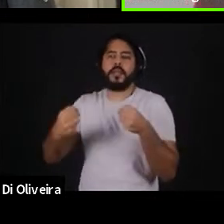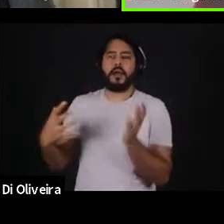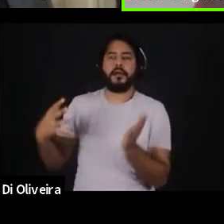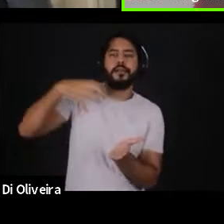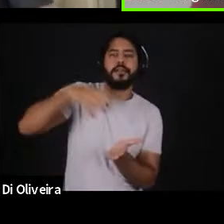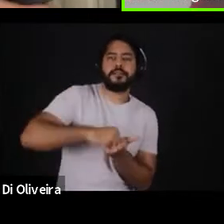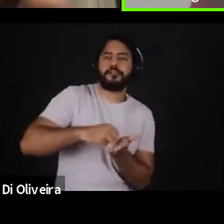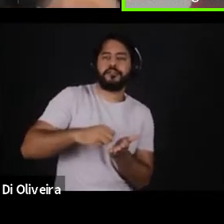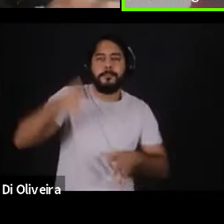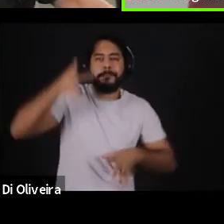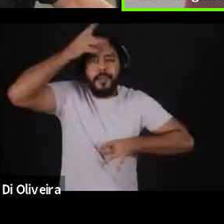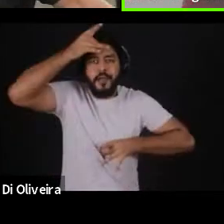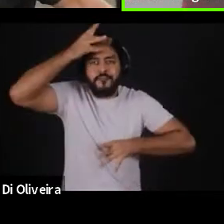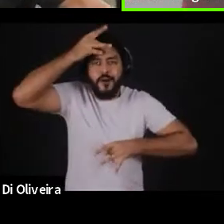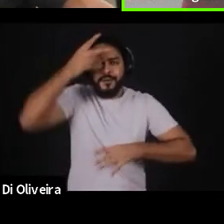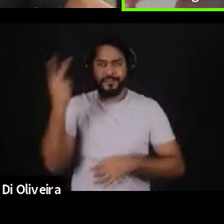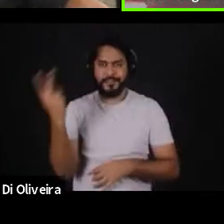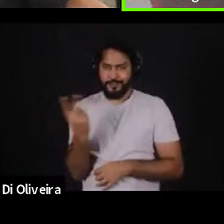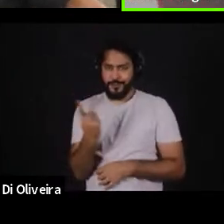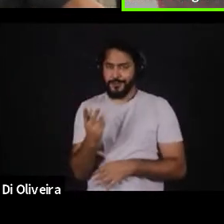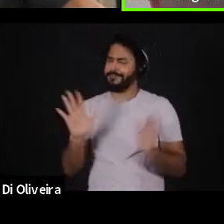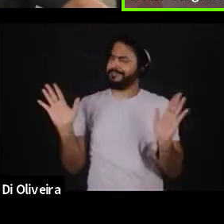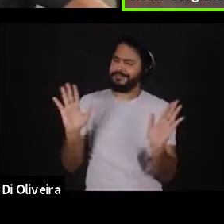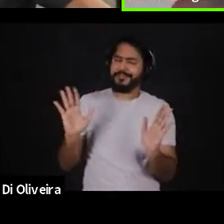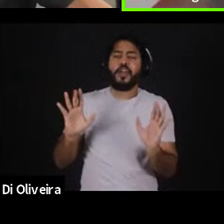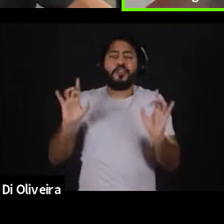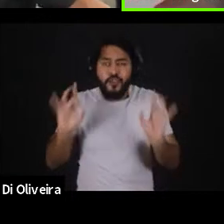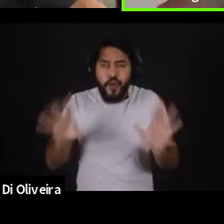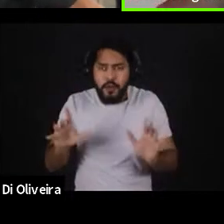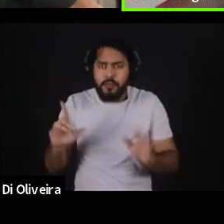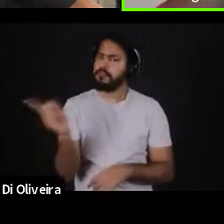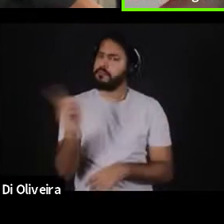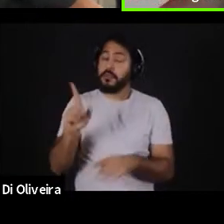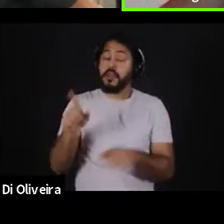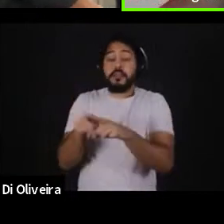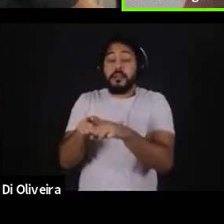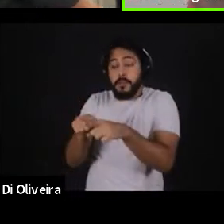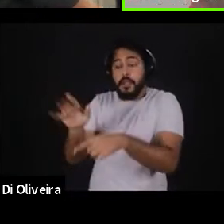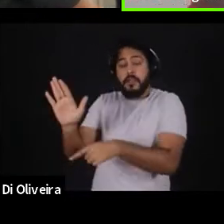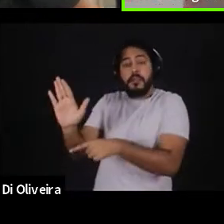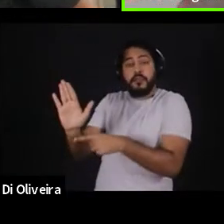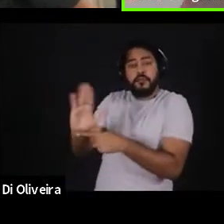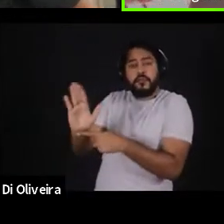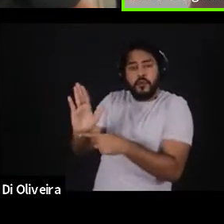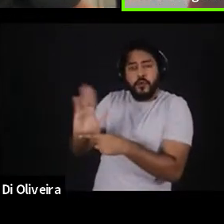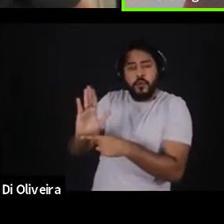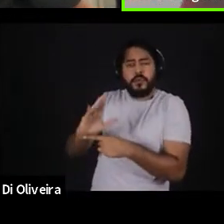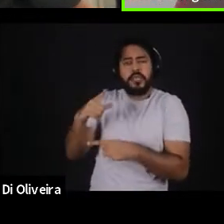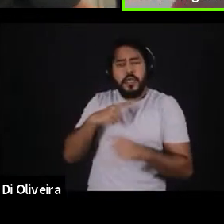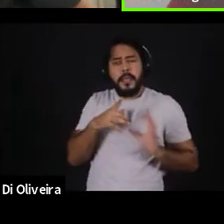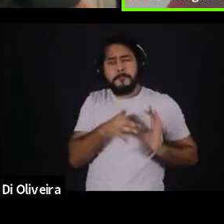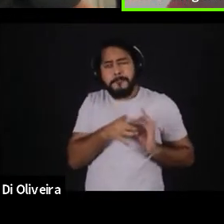do Wallace, ele é um filme costurado